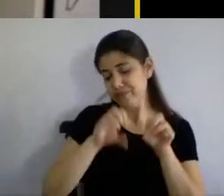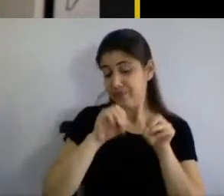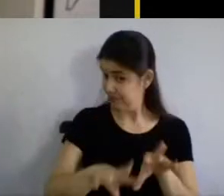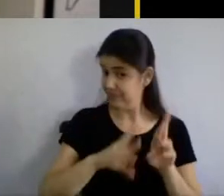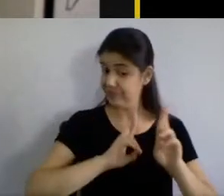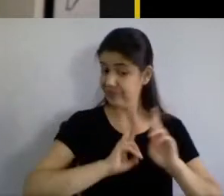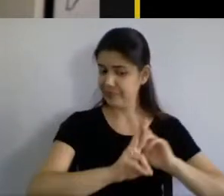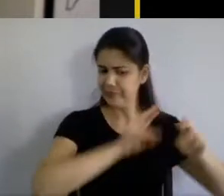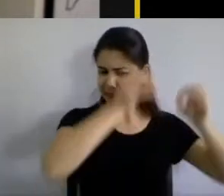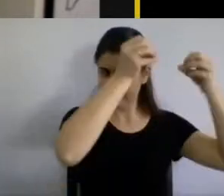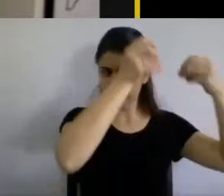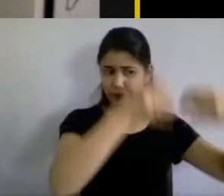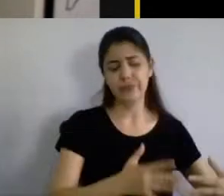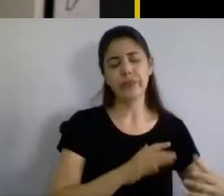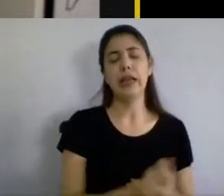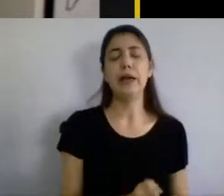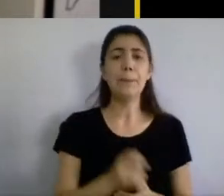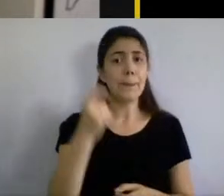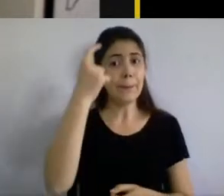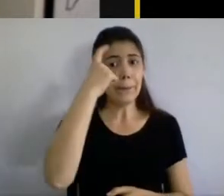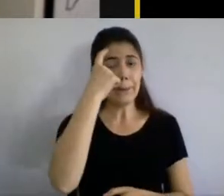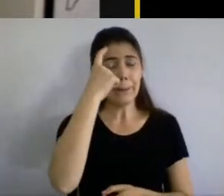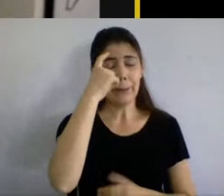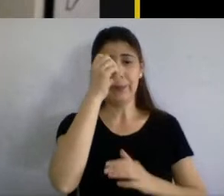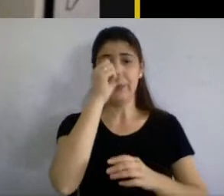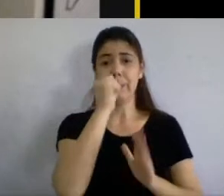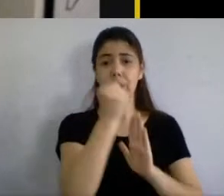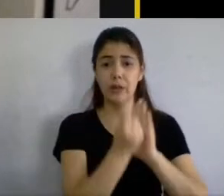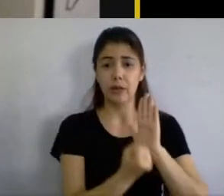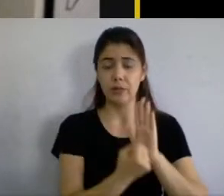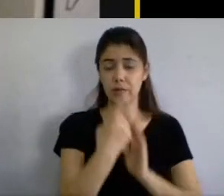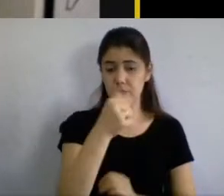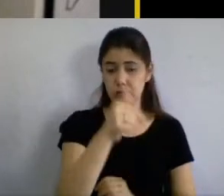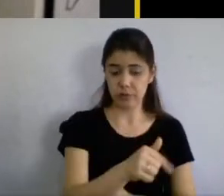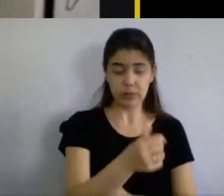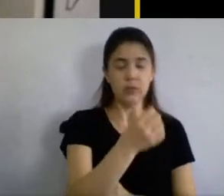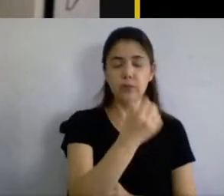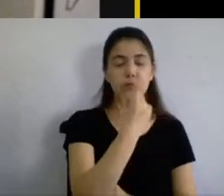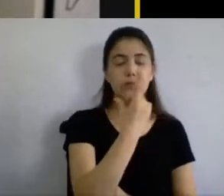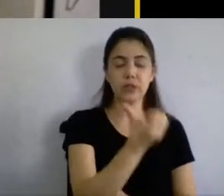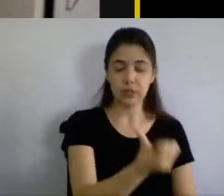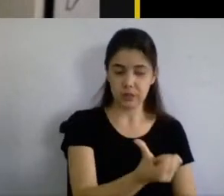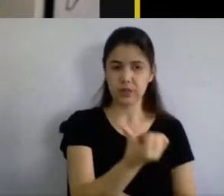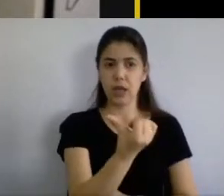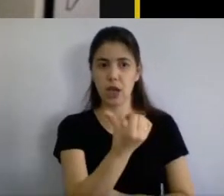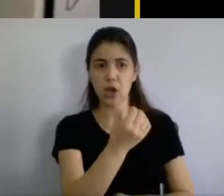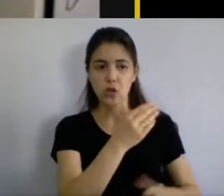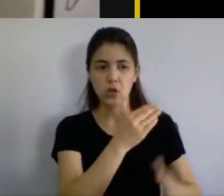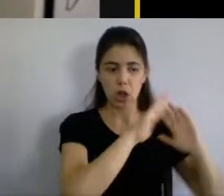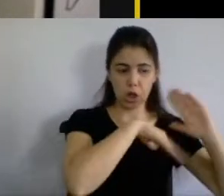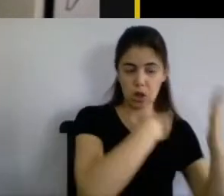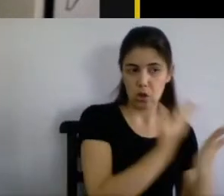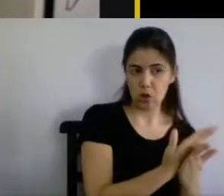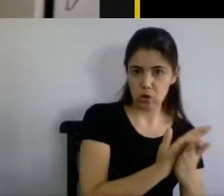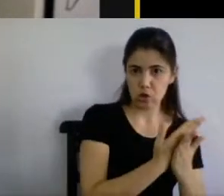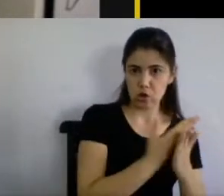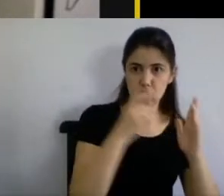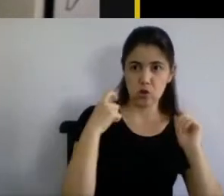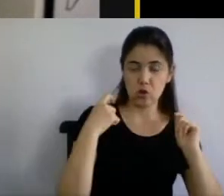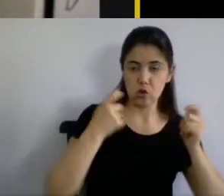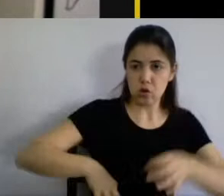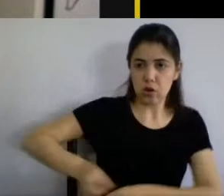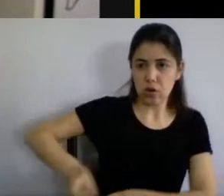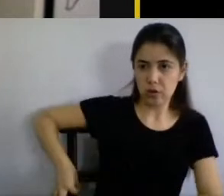no século XVI, com os primeiros colégios jesuíticos, no XVII, no XVIII, e